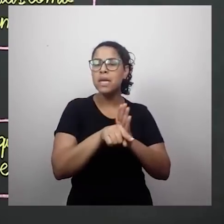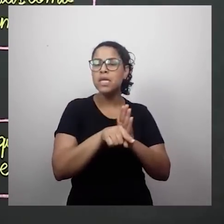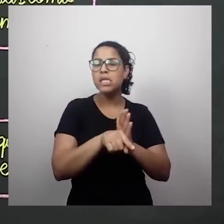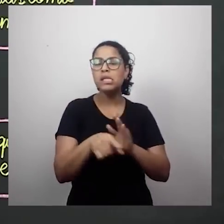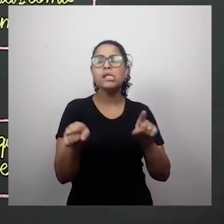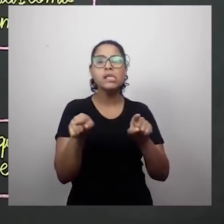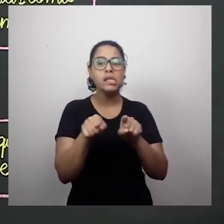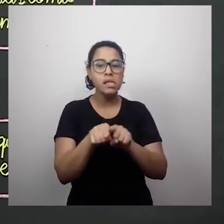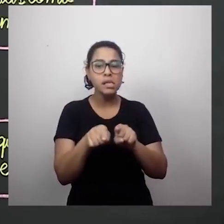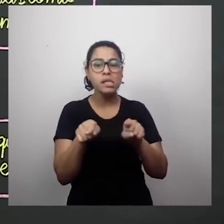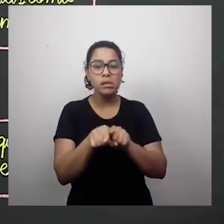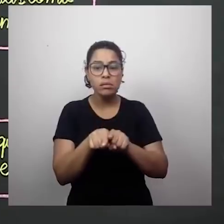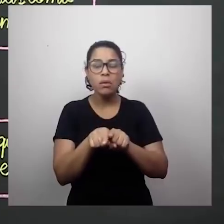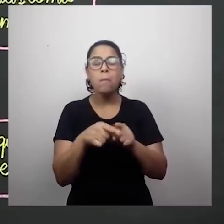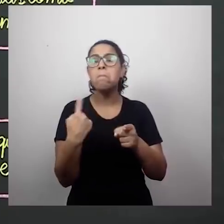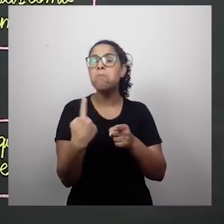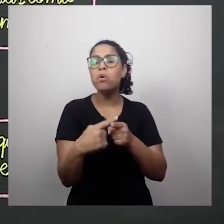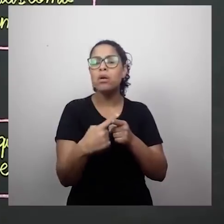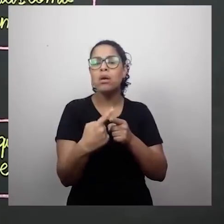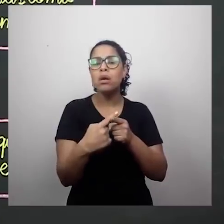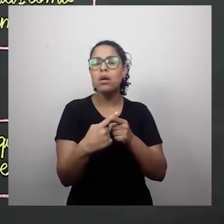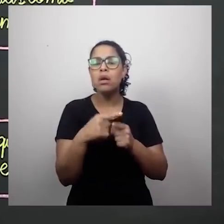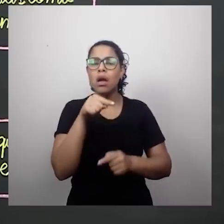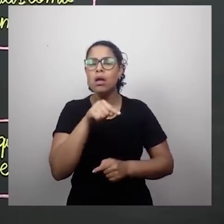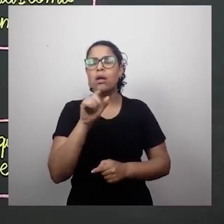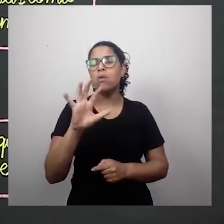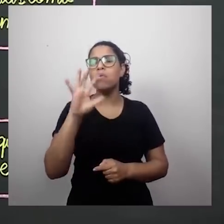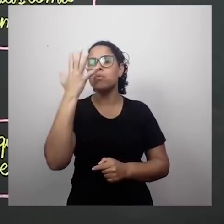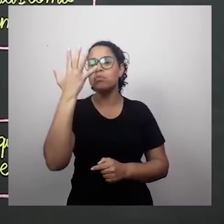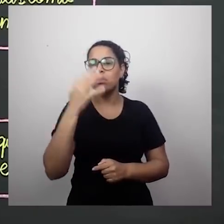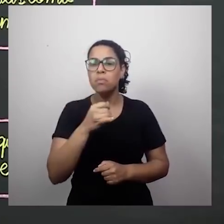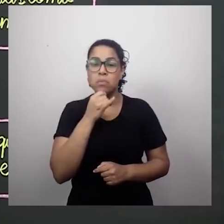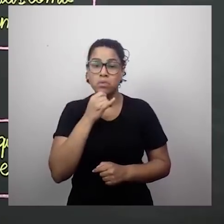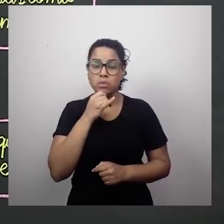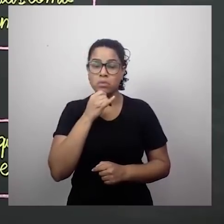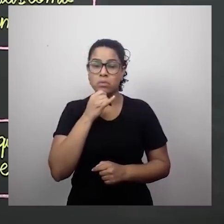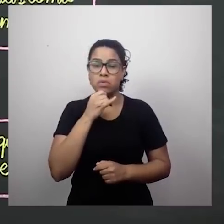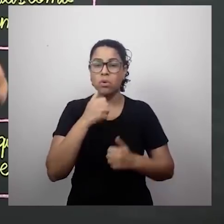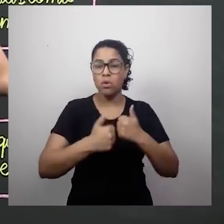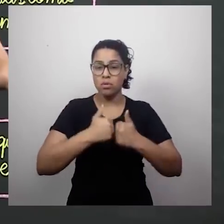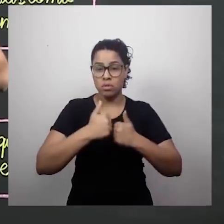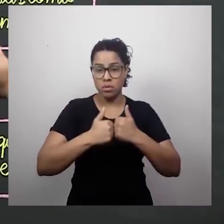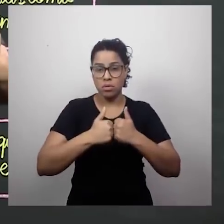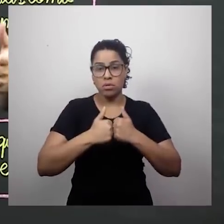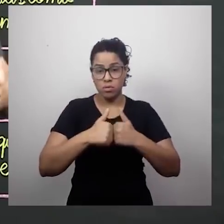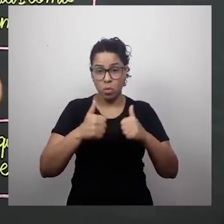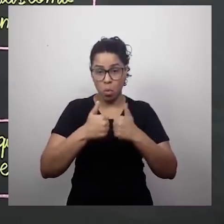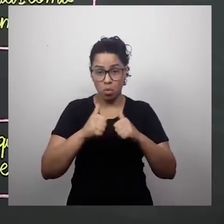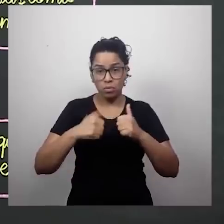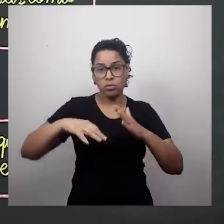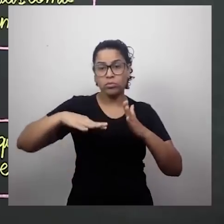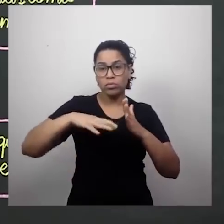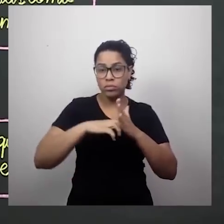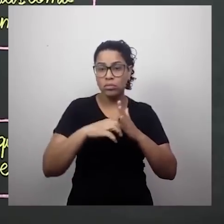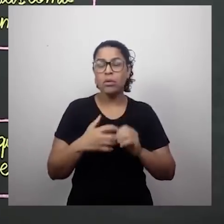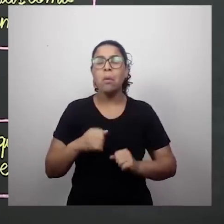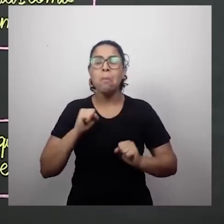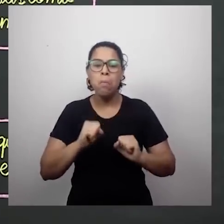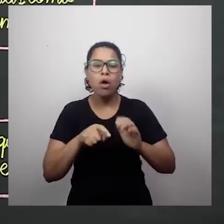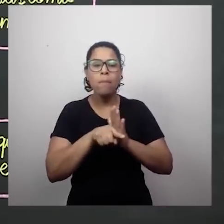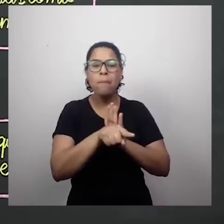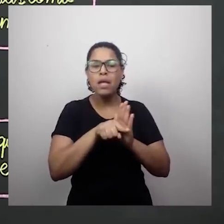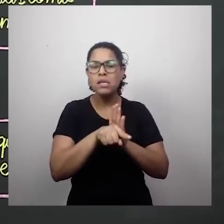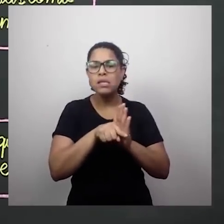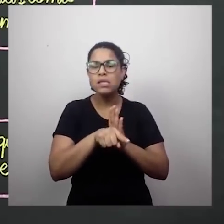além do fato para você compreender por que aquele fato aconteceu. Então, naquele exemplo do acidente de ônibus, você pode fazer uma pesquisa entre os moradores de um bairro